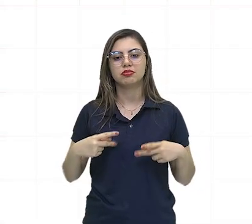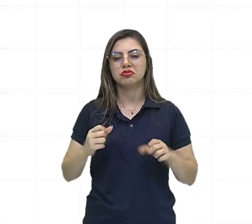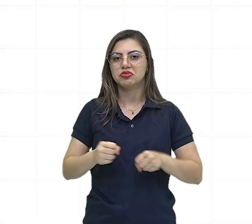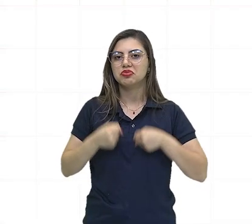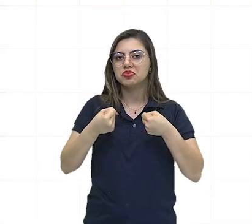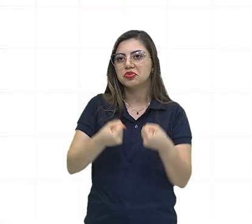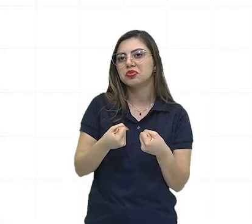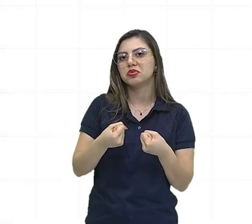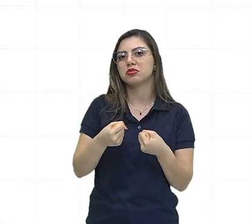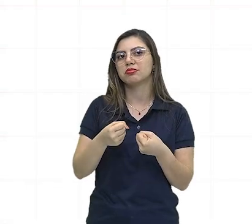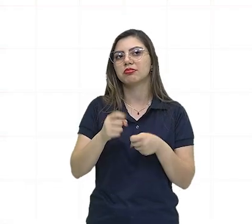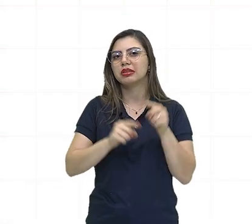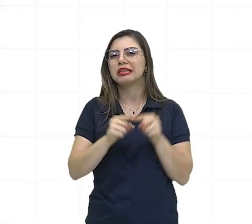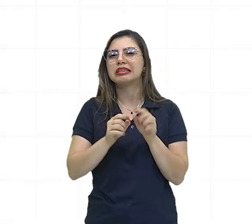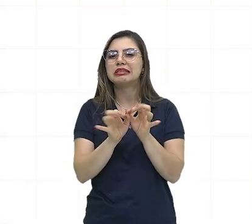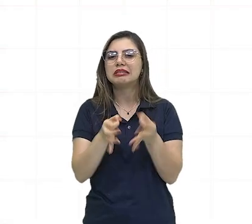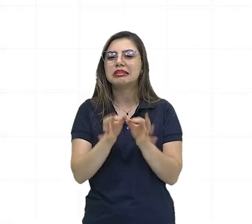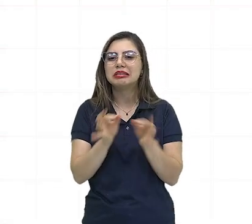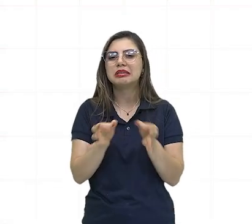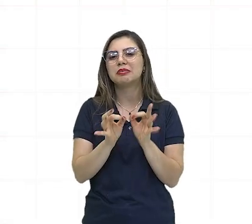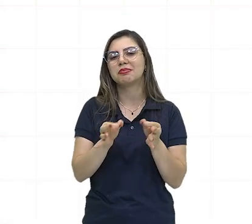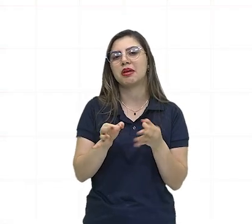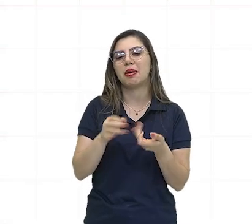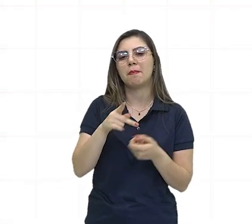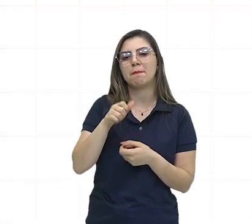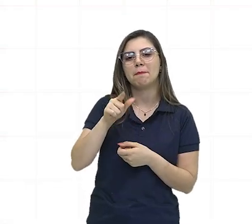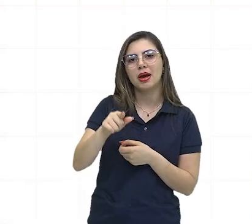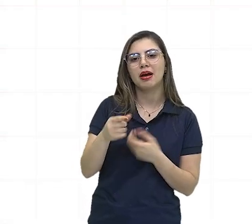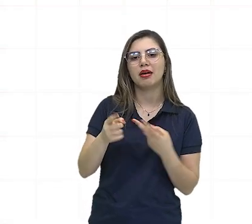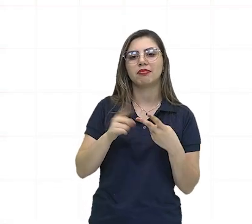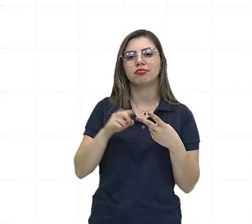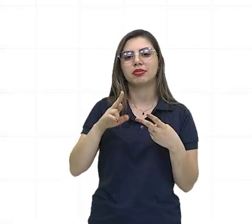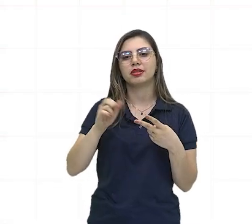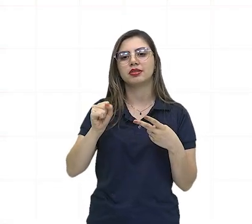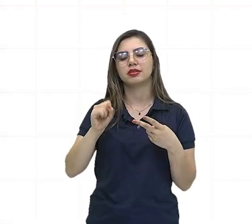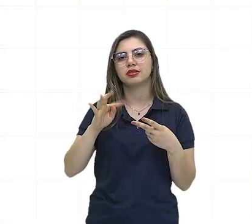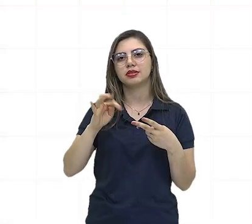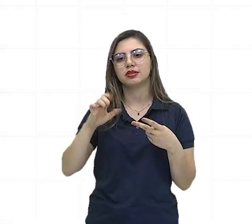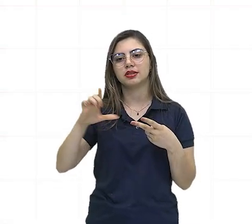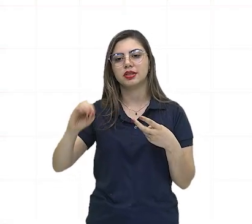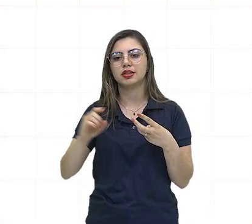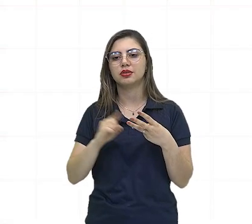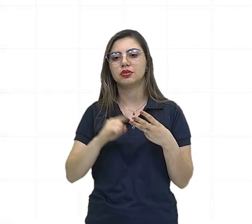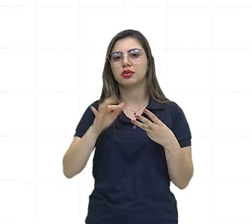simples, como a pá, o rastelo, a foice e a enxada. E